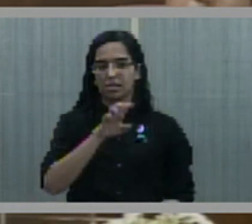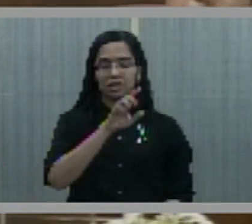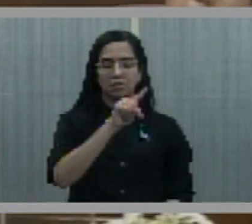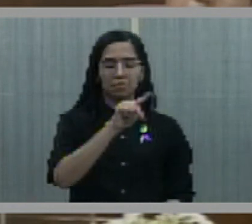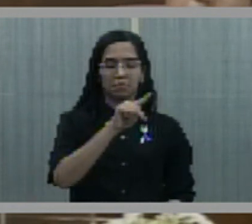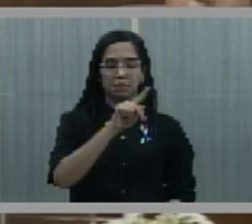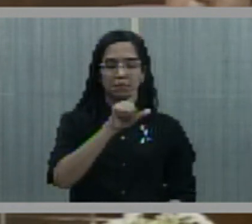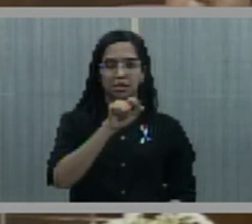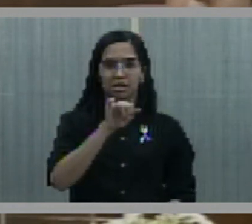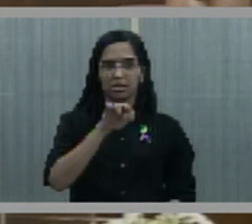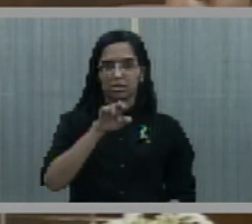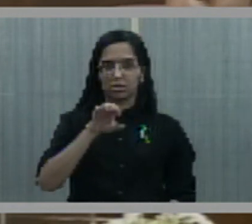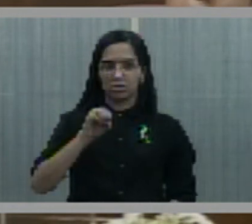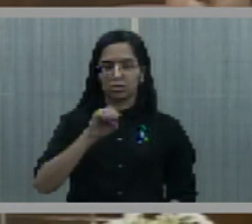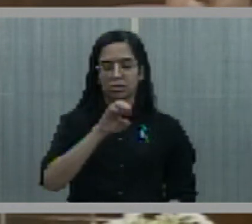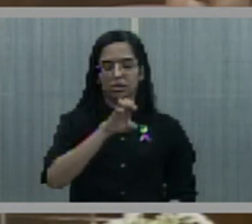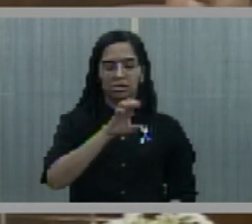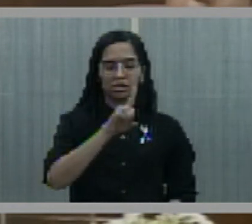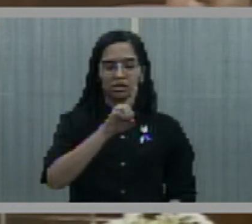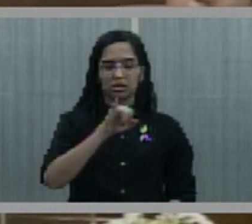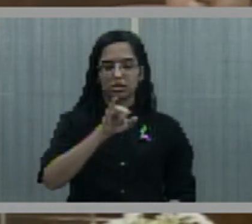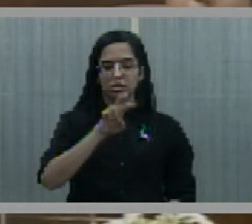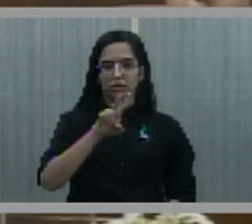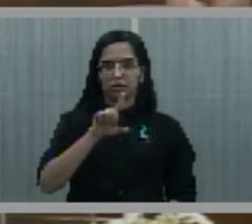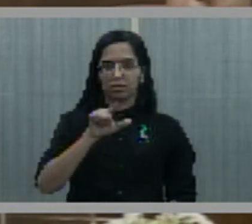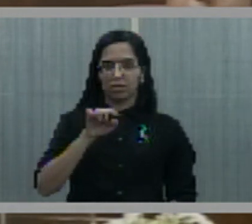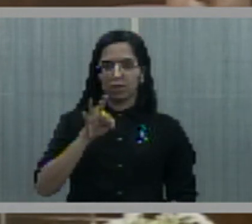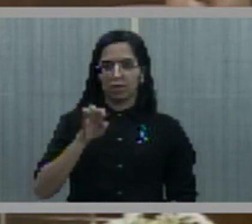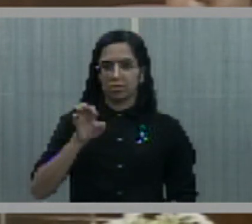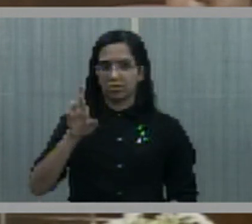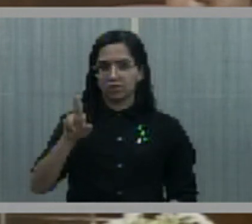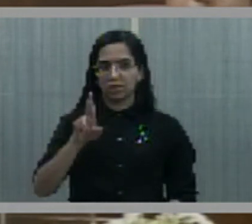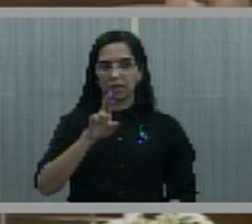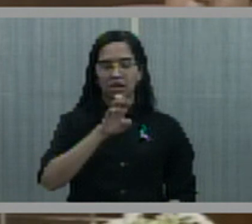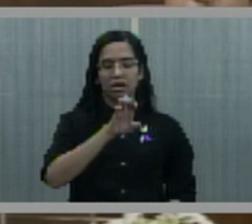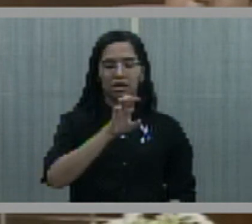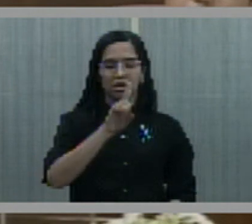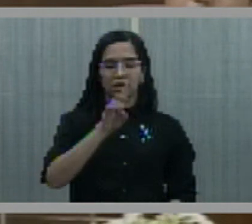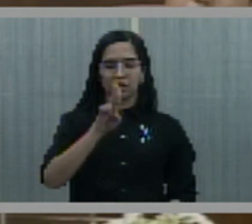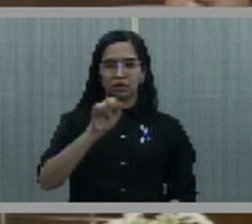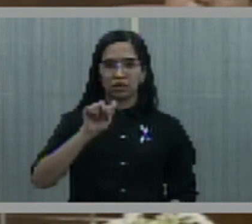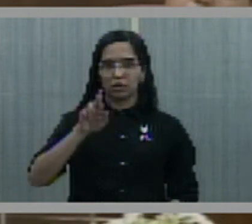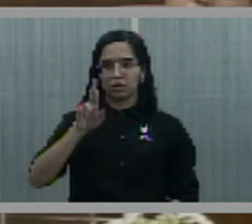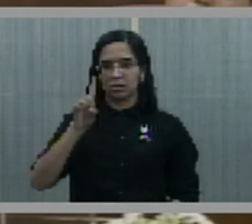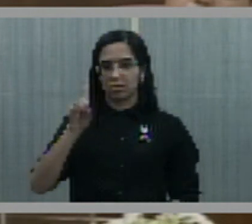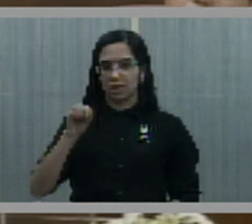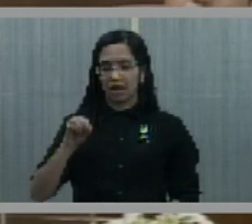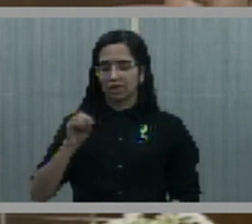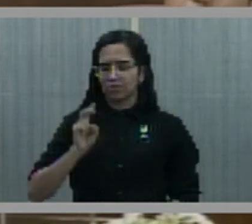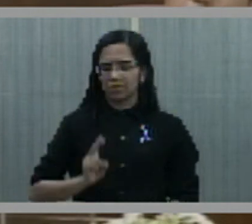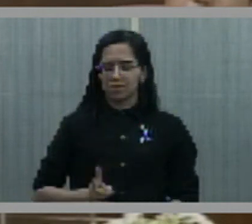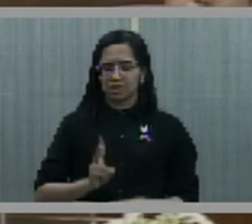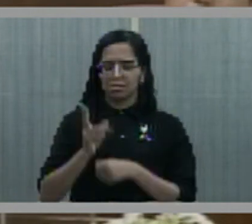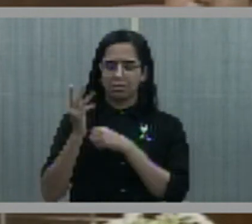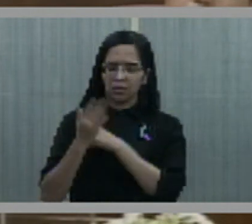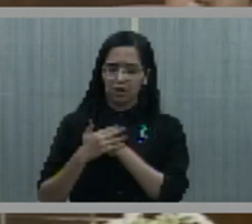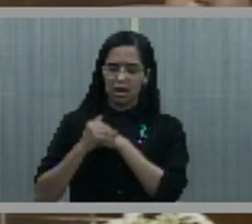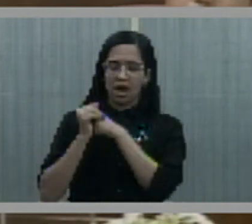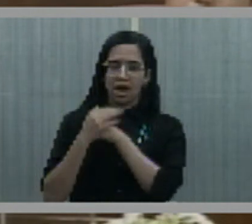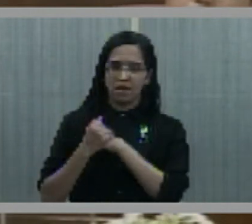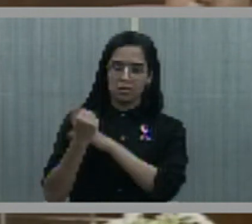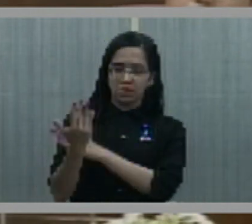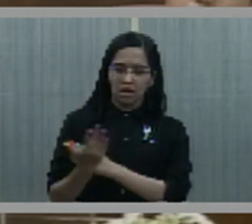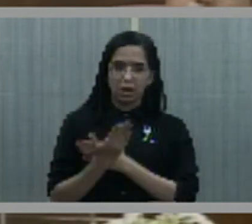Edivaldo, aqui presente conosco, Dom Augusto e Dom Eduardo, pelo companheirismo, solidariedade nos desafios